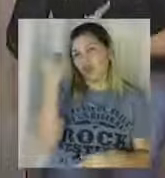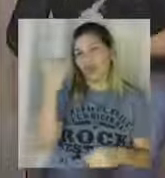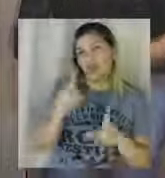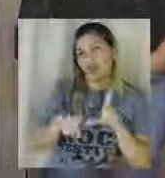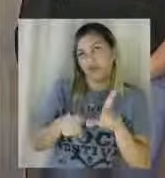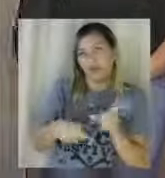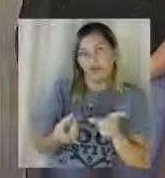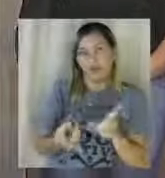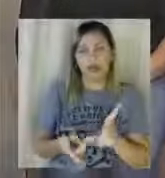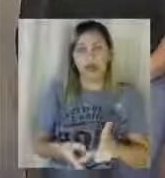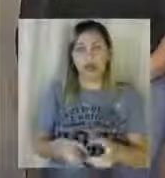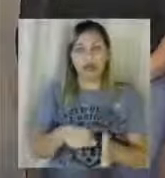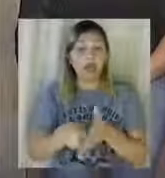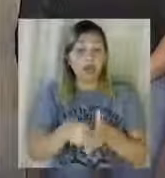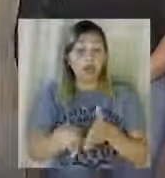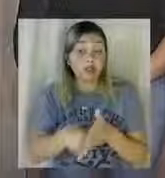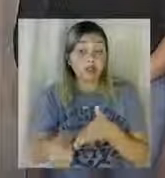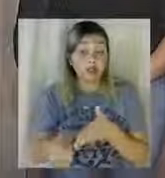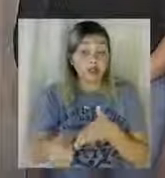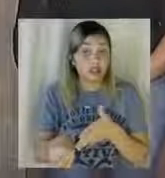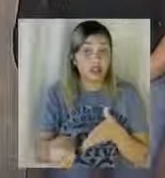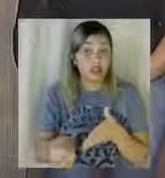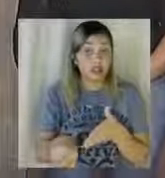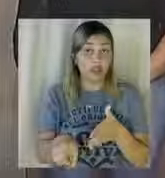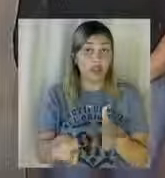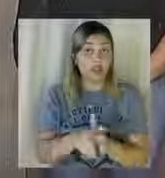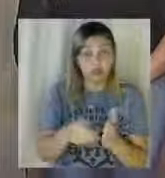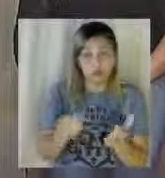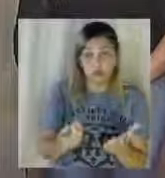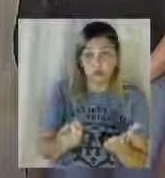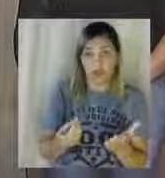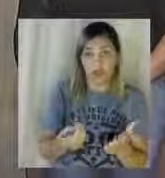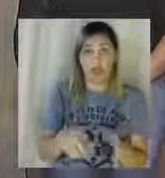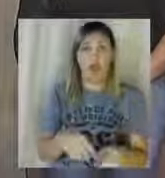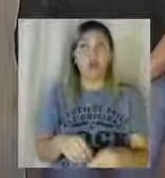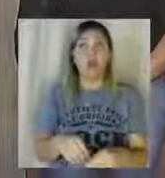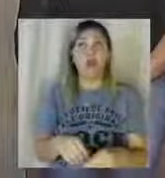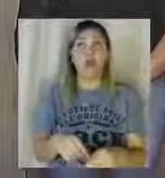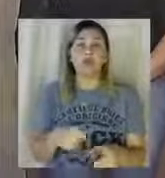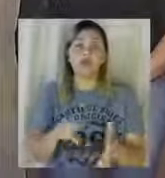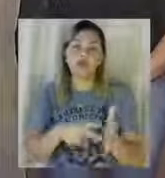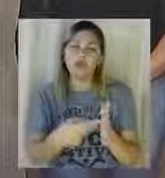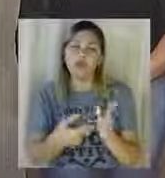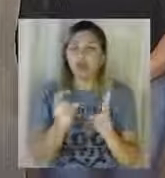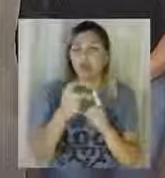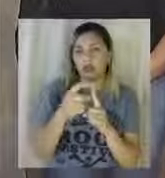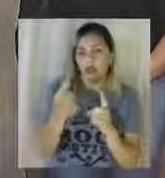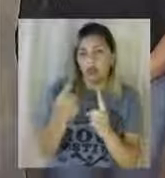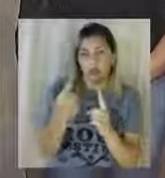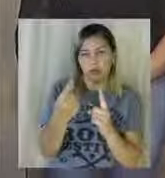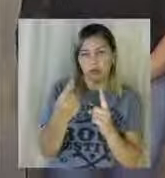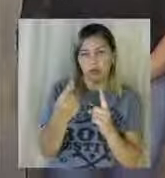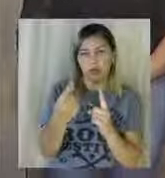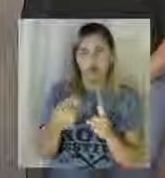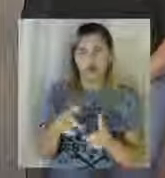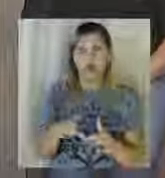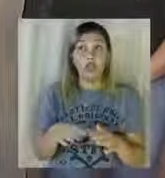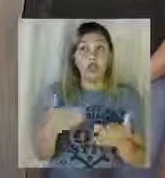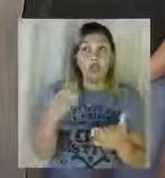ela disse que pesquisa no dicionário o significado das palavras. Aí ela consegue